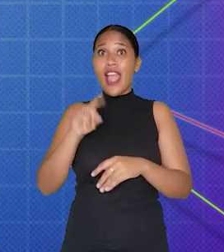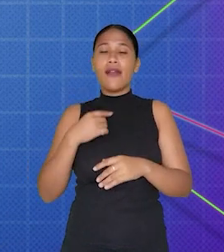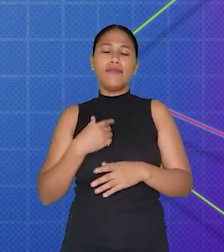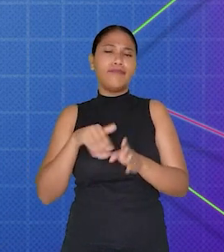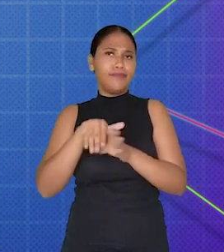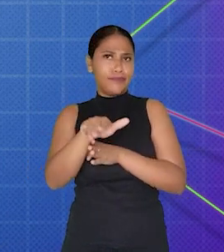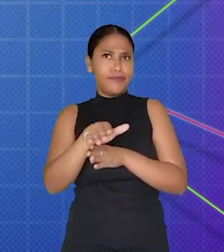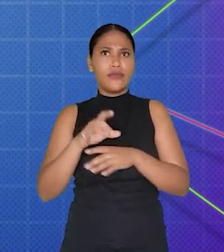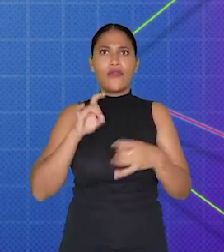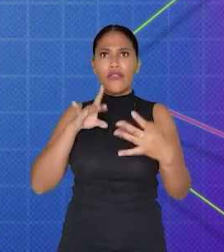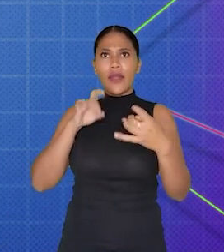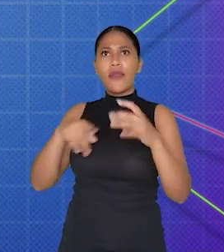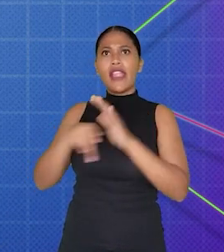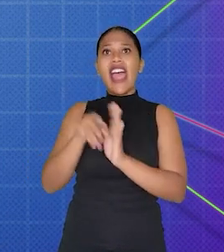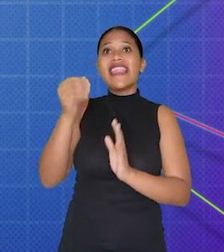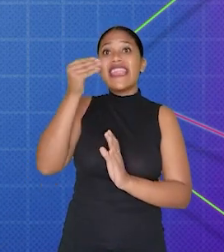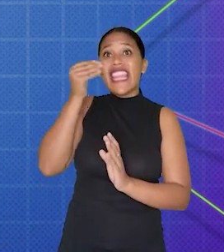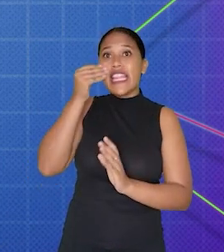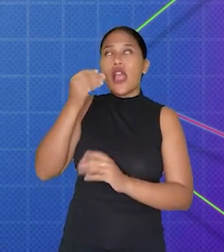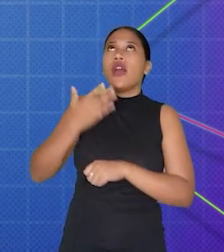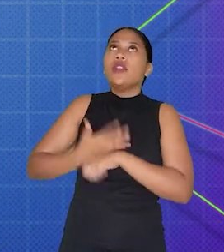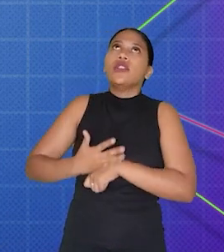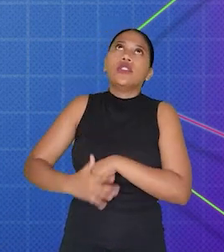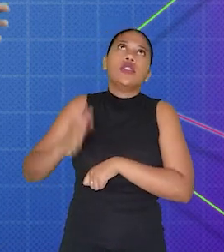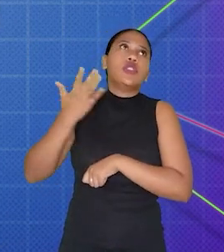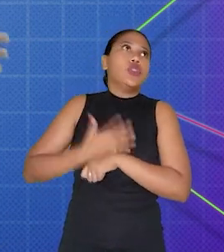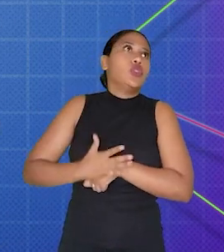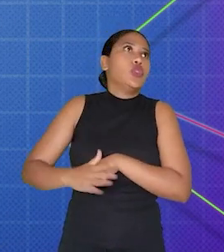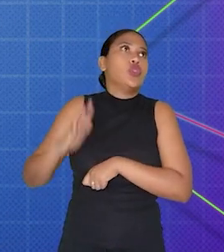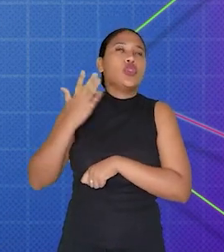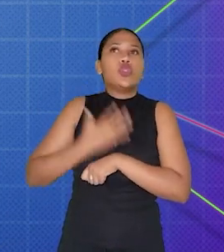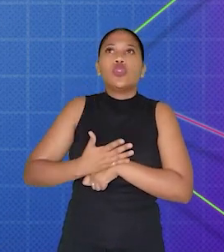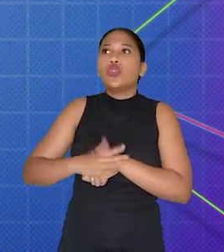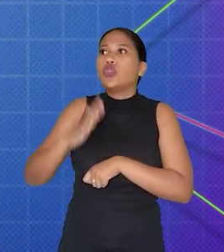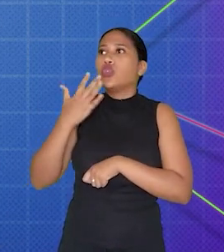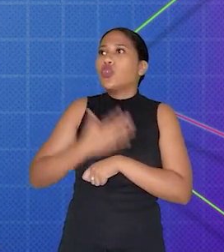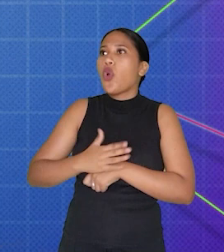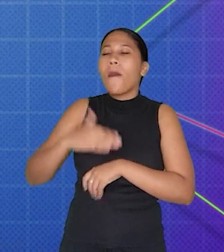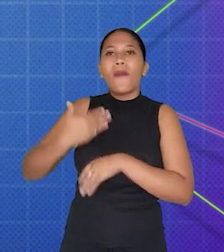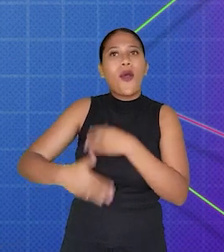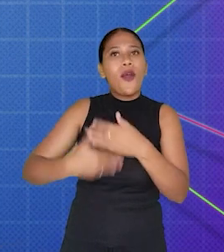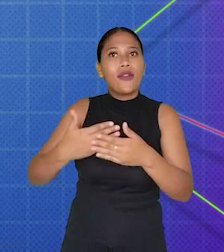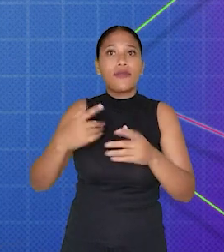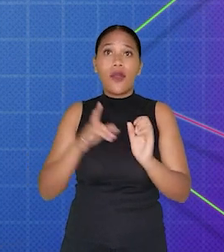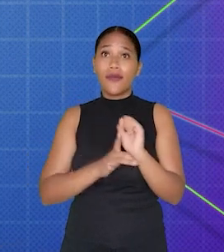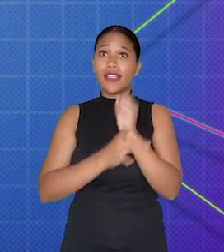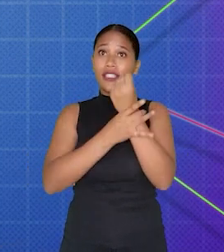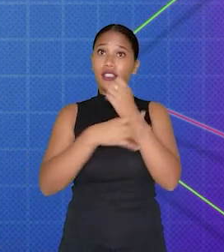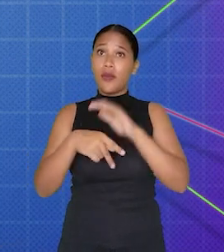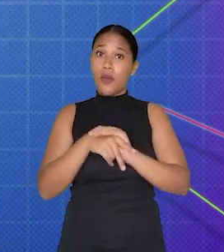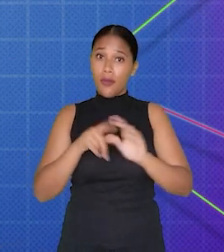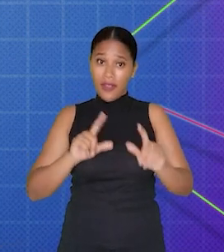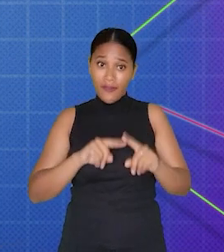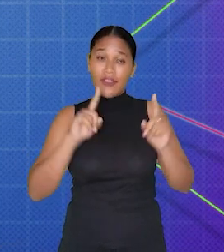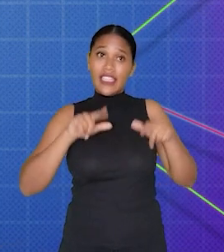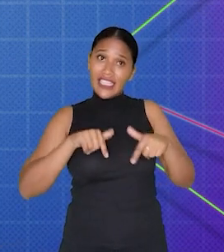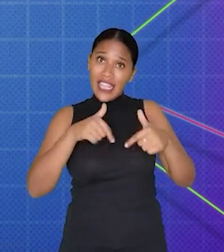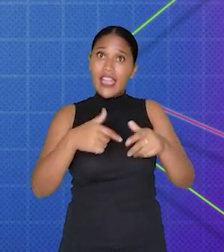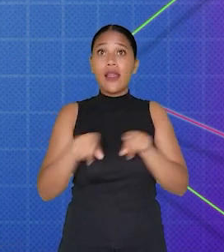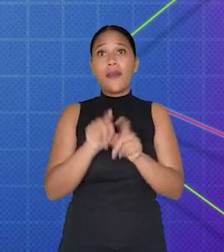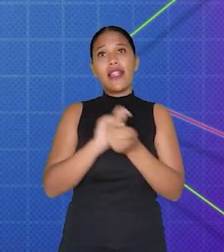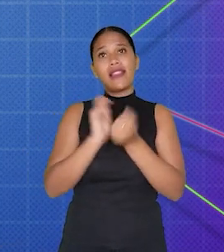Por fim, é recomendável que o sistema de feedback seja testado exaustivamente durante o processo de desenvolvimento, a fim de garantir